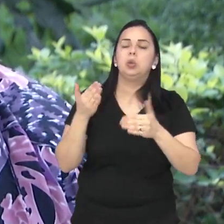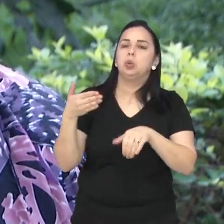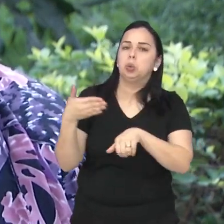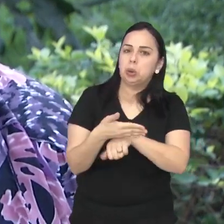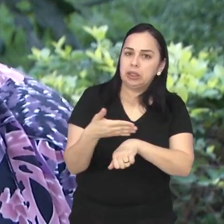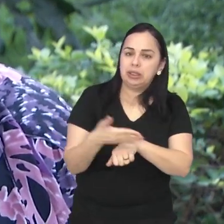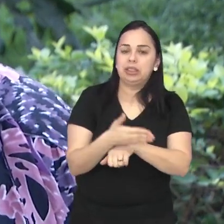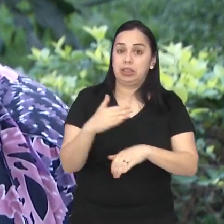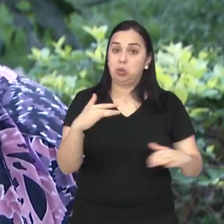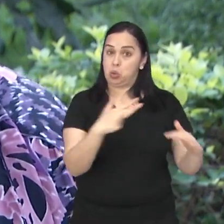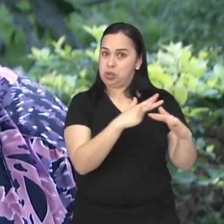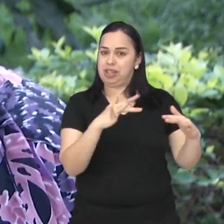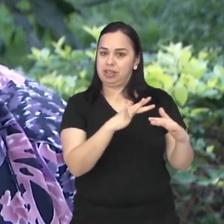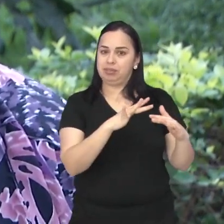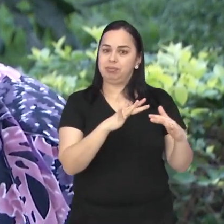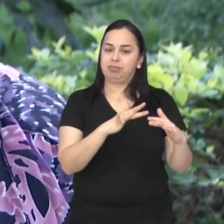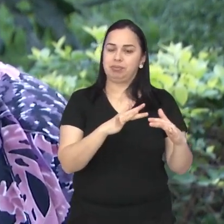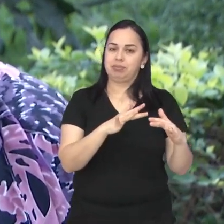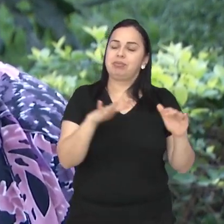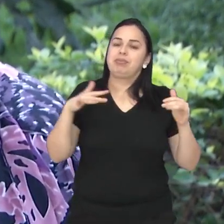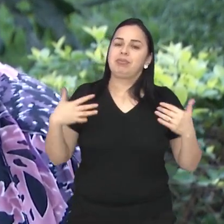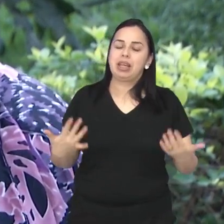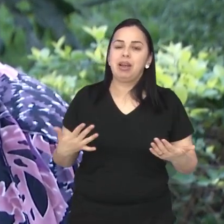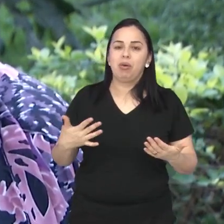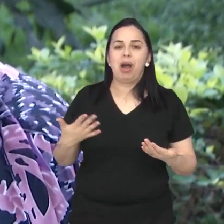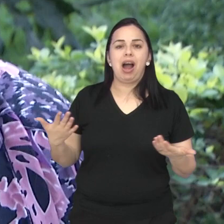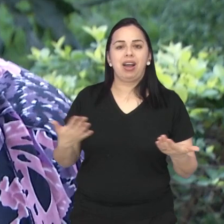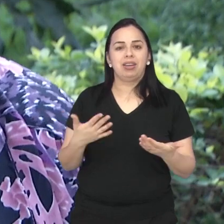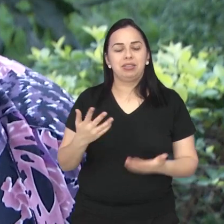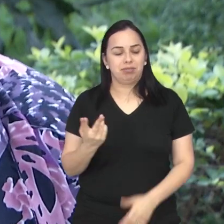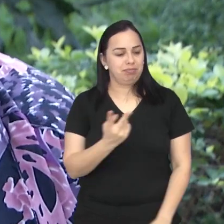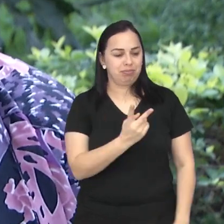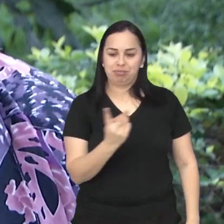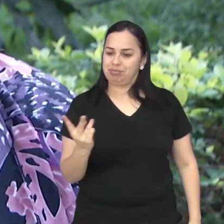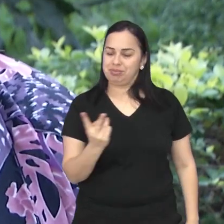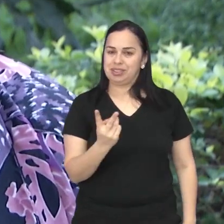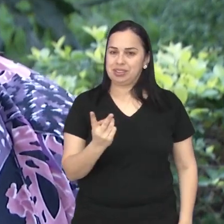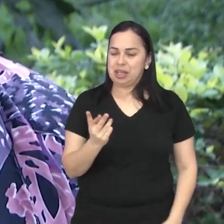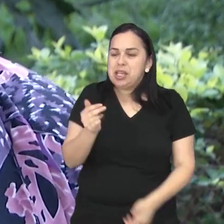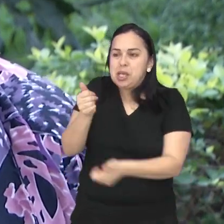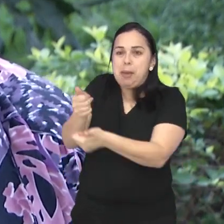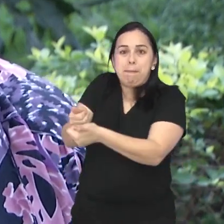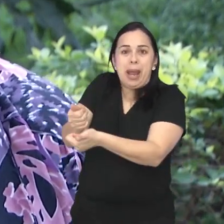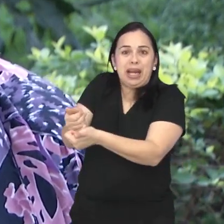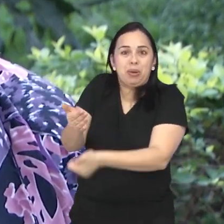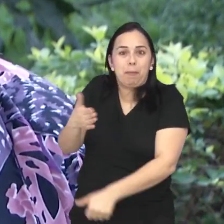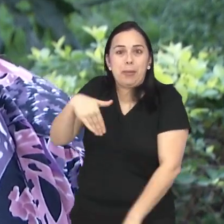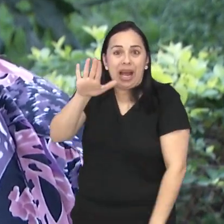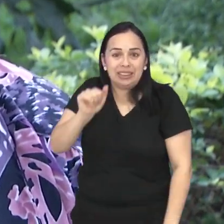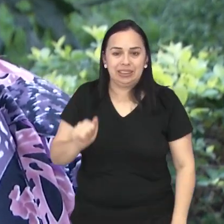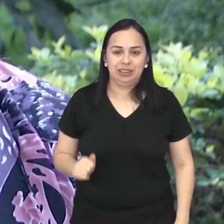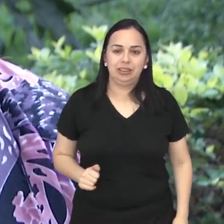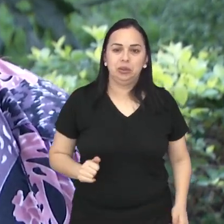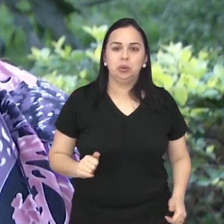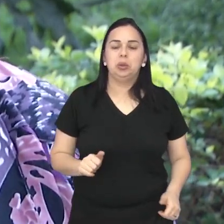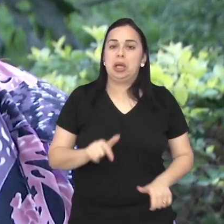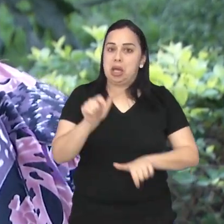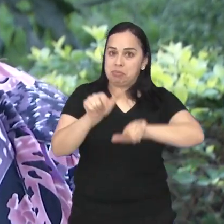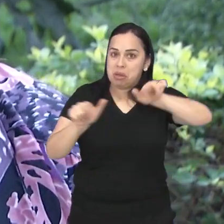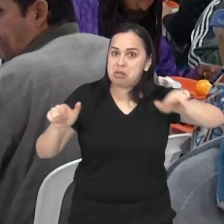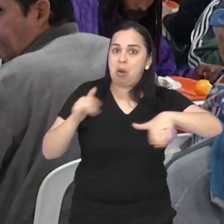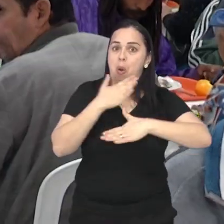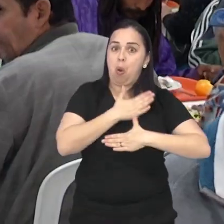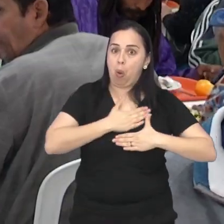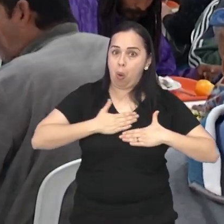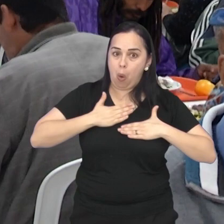almoçar aqui no Bom Prato, eu frequento o Bom Prato do Centro, né? E daí a gente vai poder ter um Bom Prato mais perto de